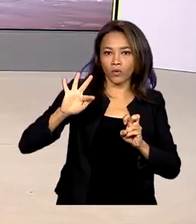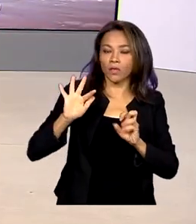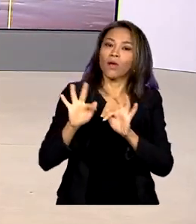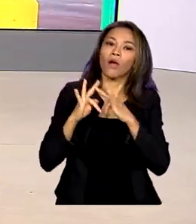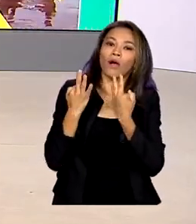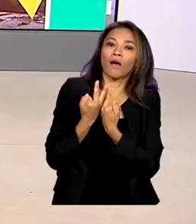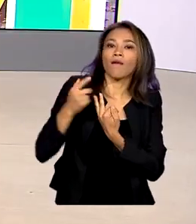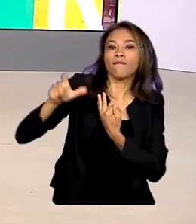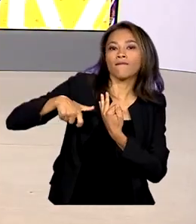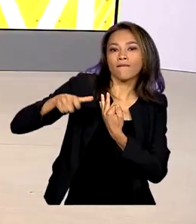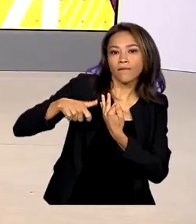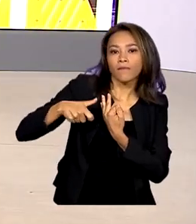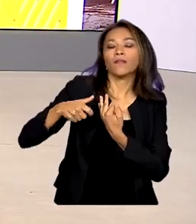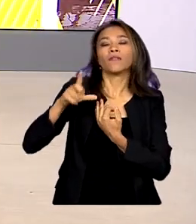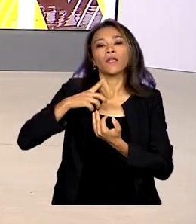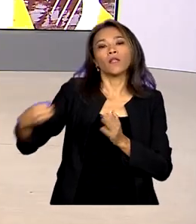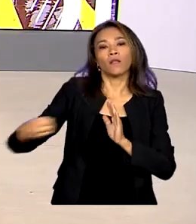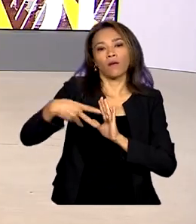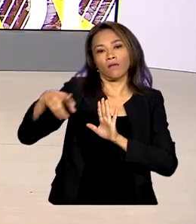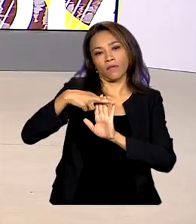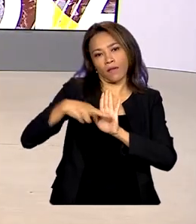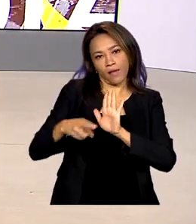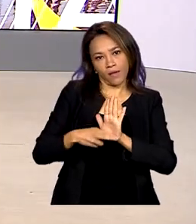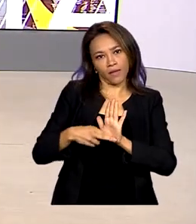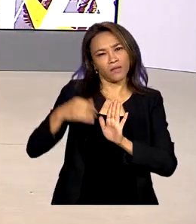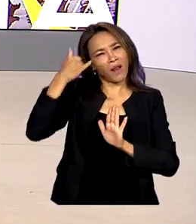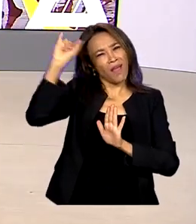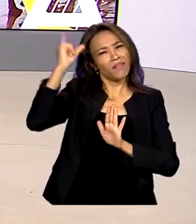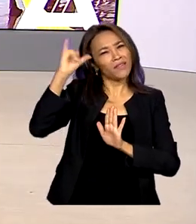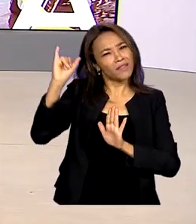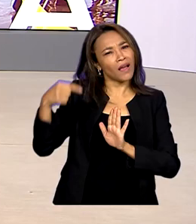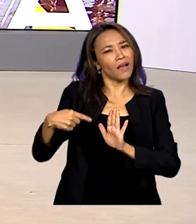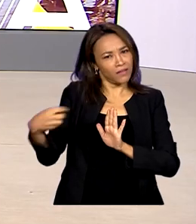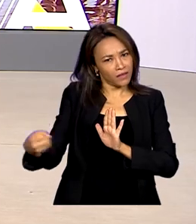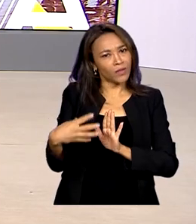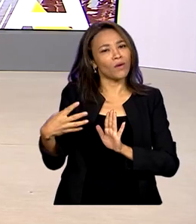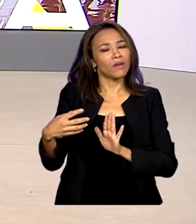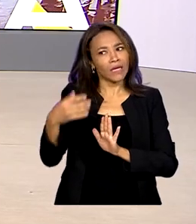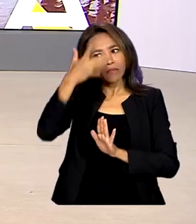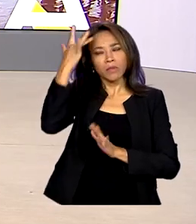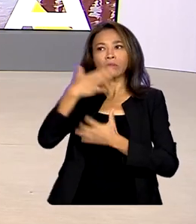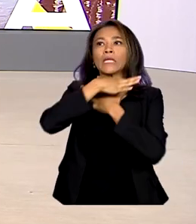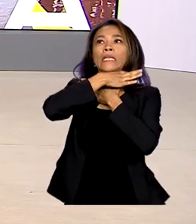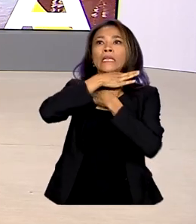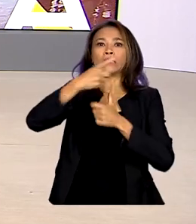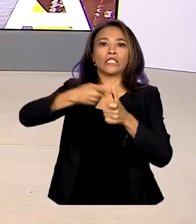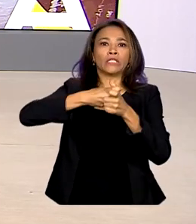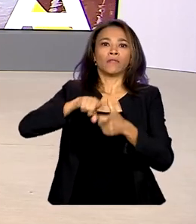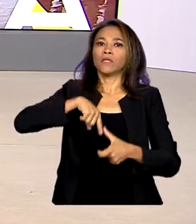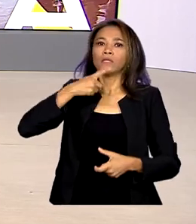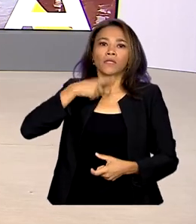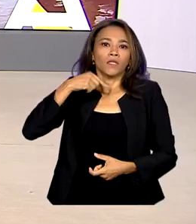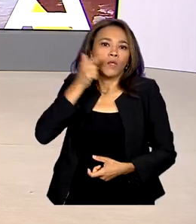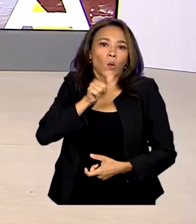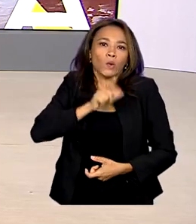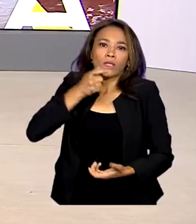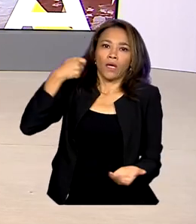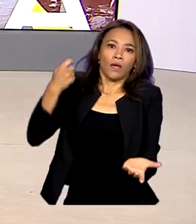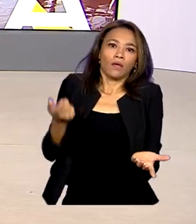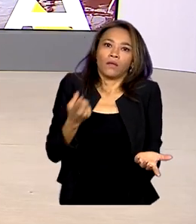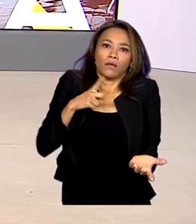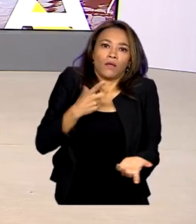regras. As mudanças foram para evitar que pessoas se endividem e não consigam garantir renda